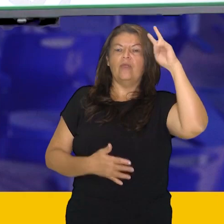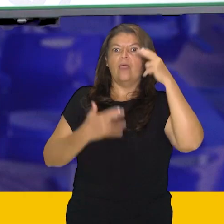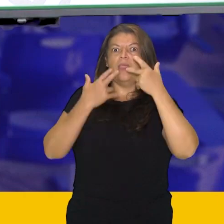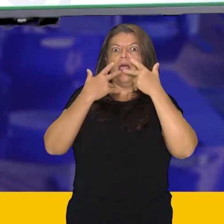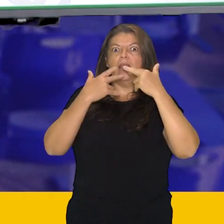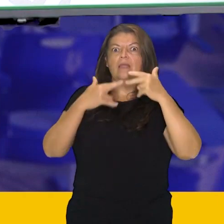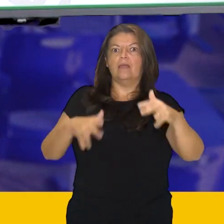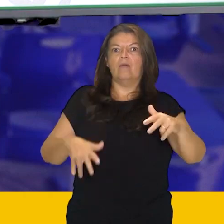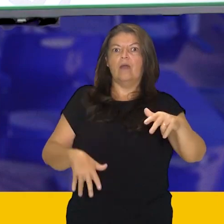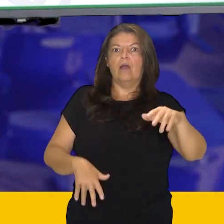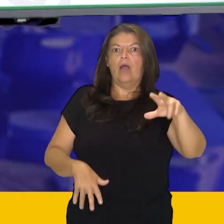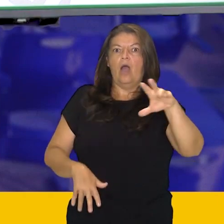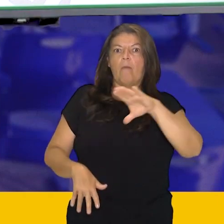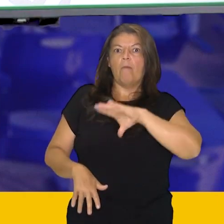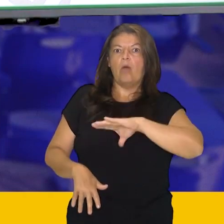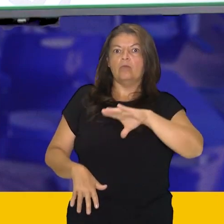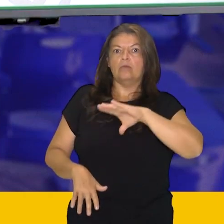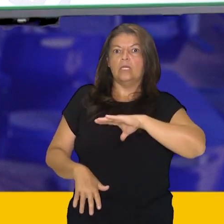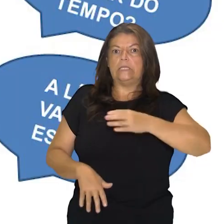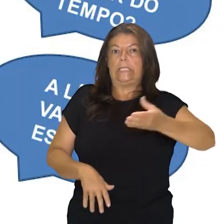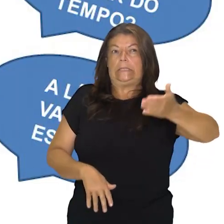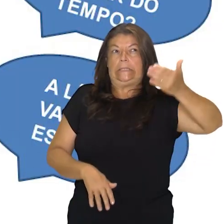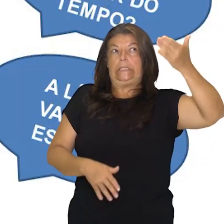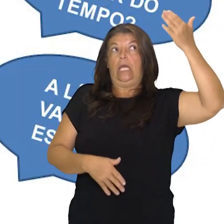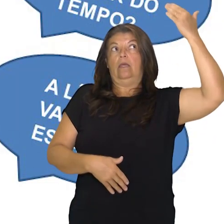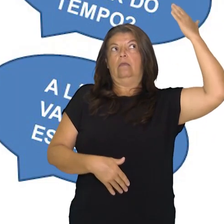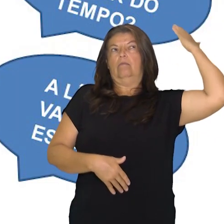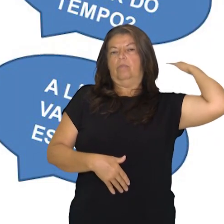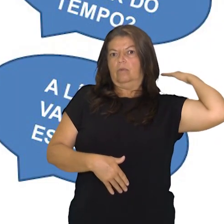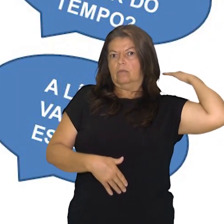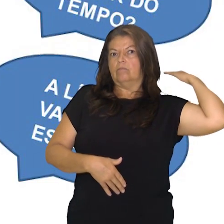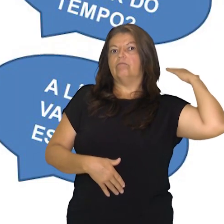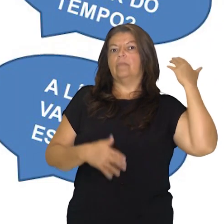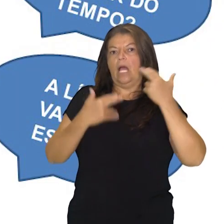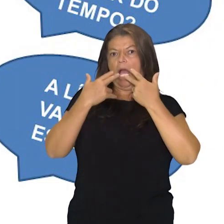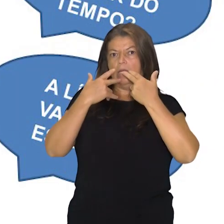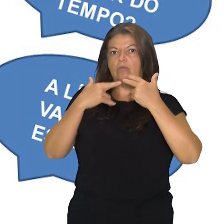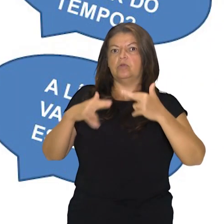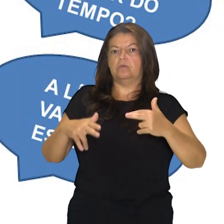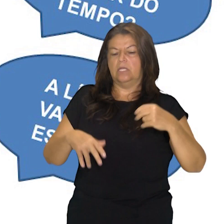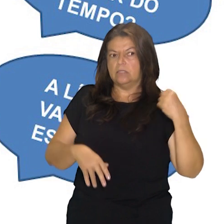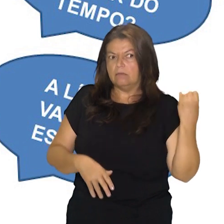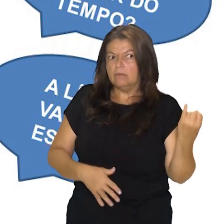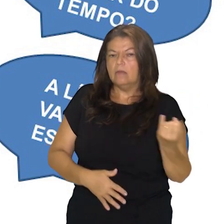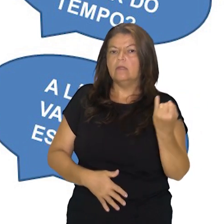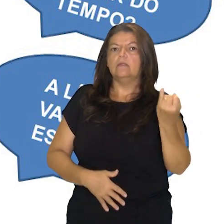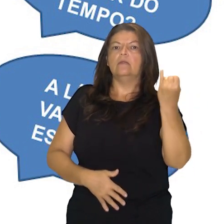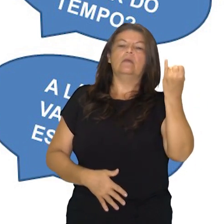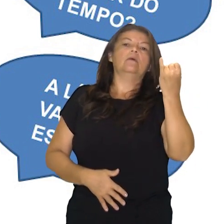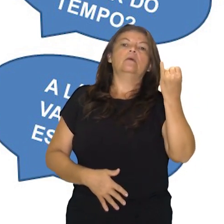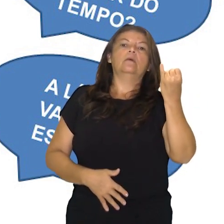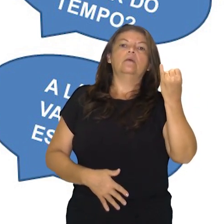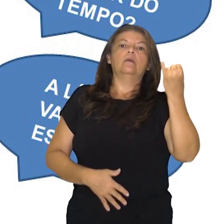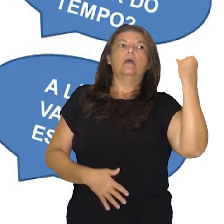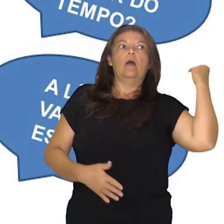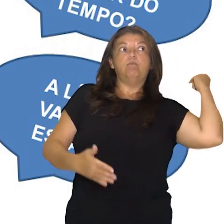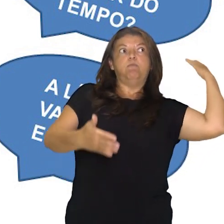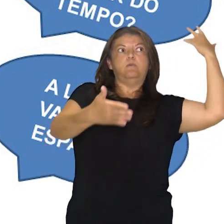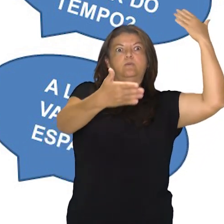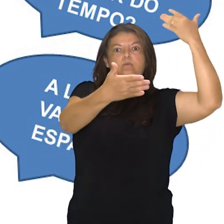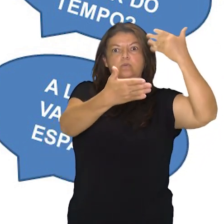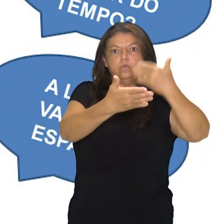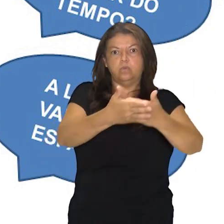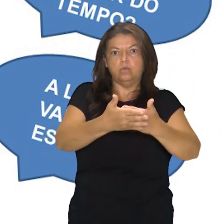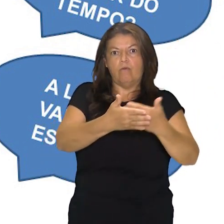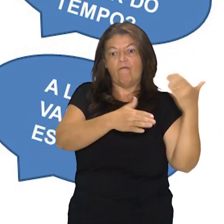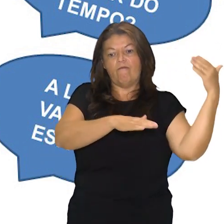muito tempo e ela tem uma origem interessante, né? A língua portuguesa, ela veio de Portugal para o